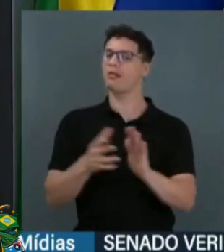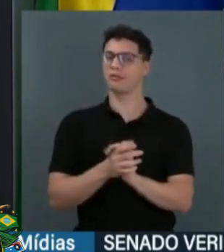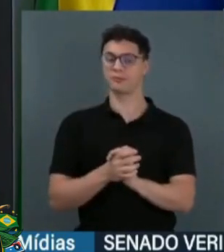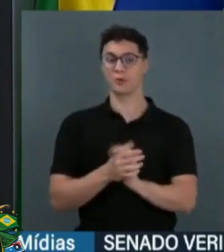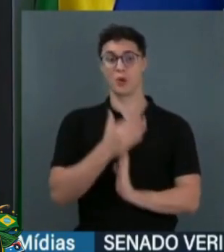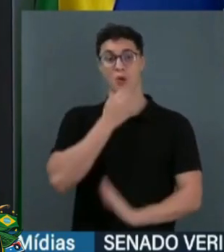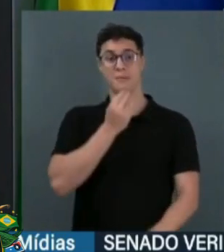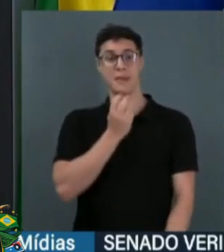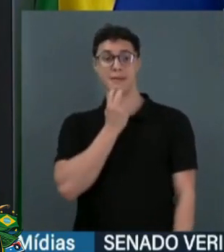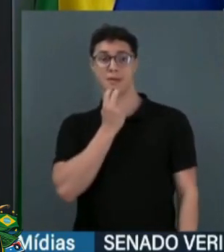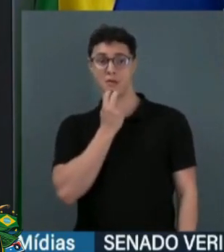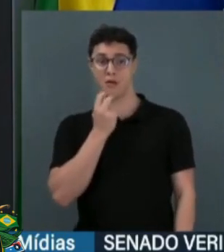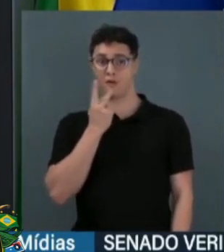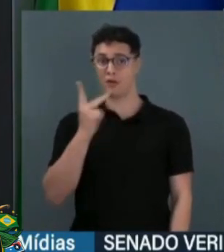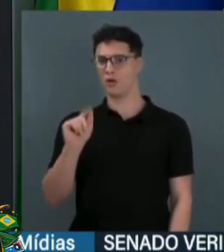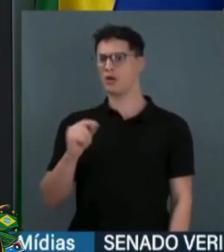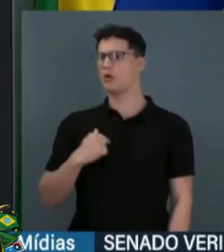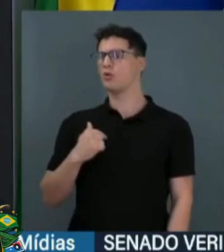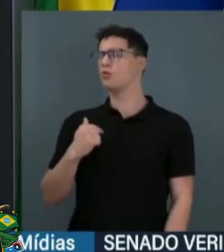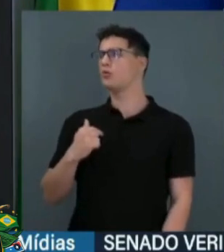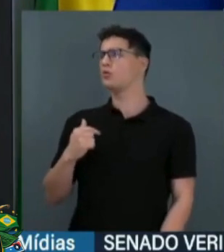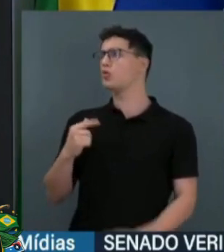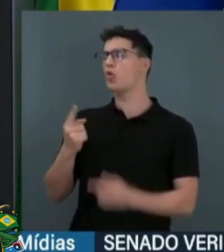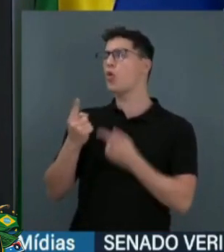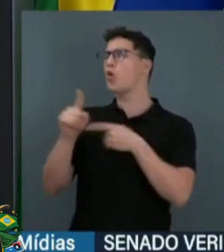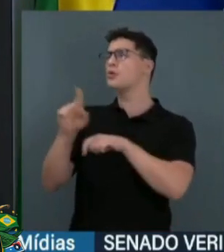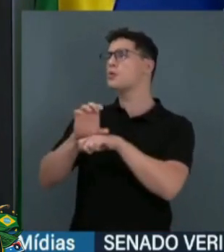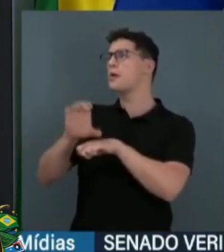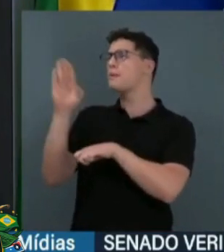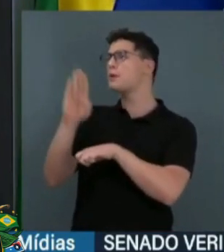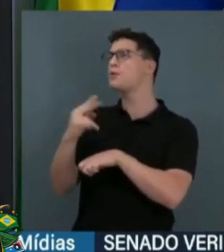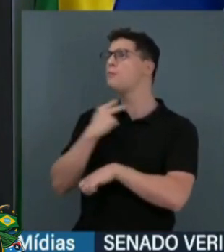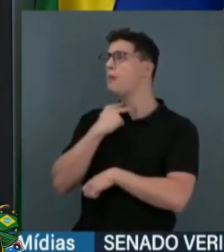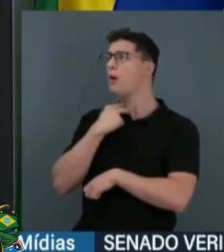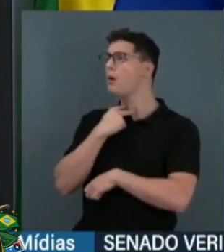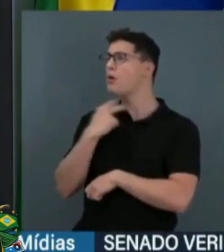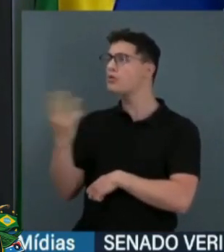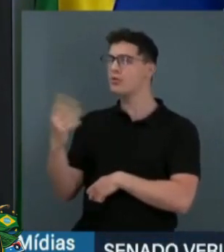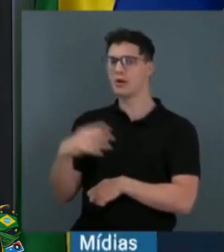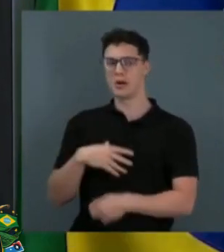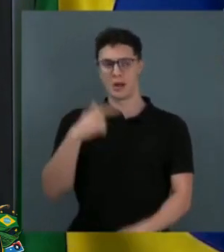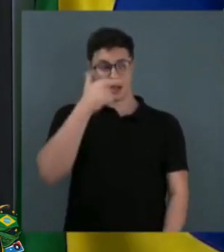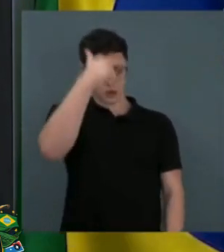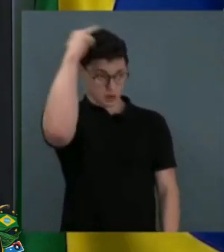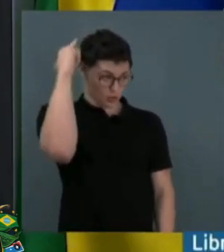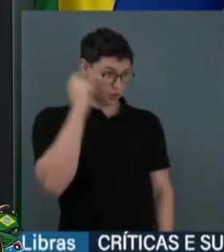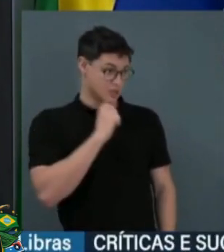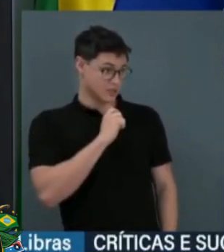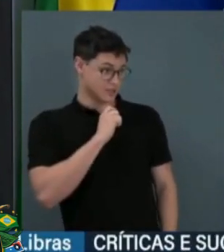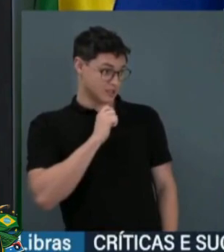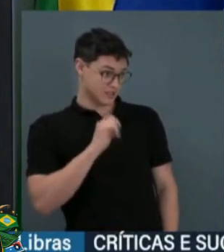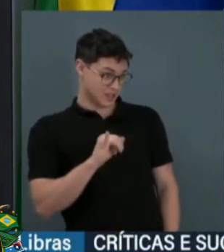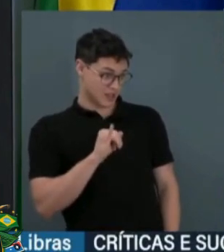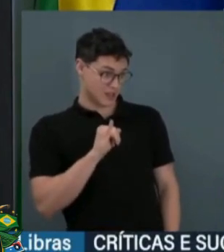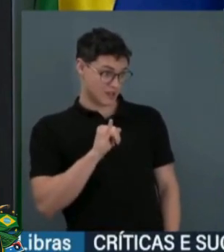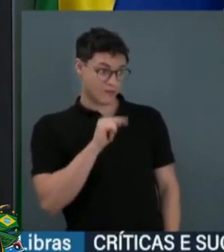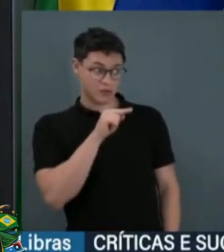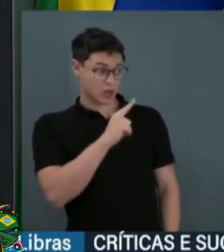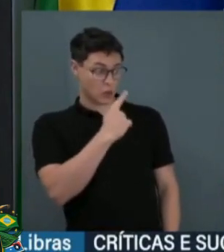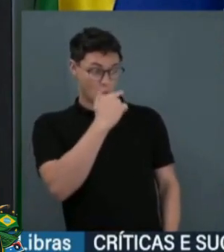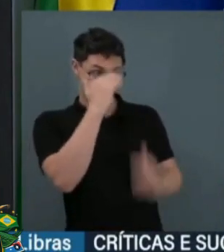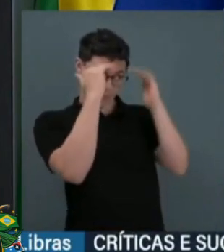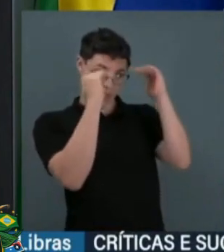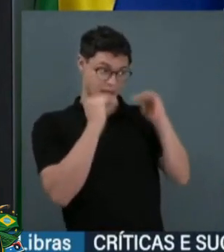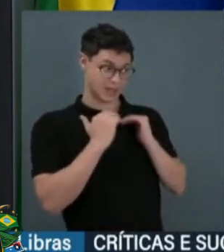eu não posso descumprir a Constituição. E o ministro Alexandre de Moraes está dizendo: se você não descumprir a